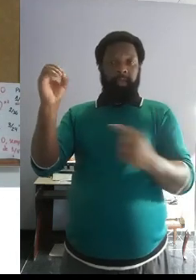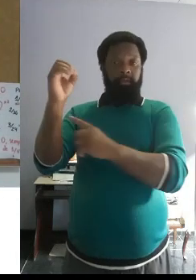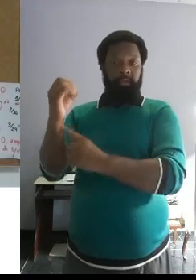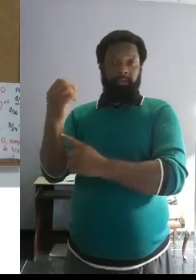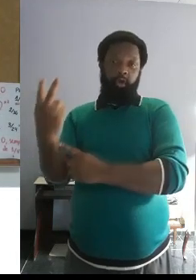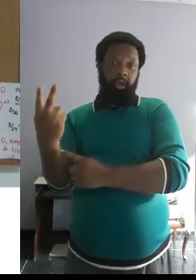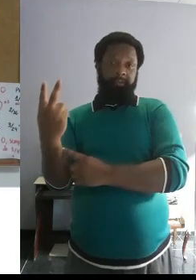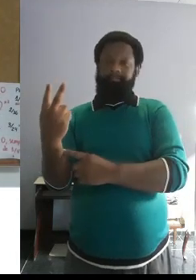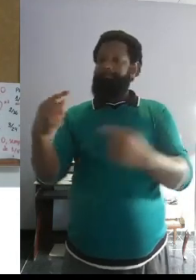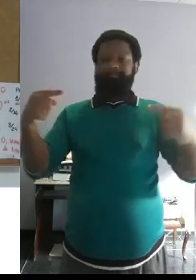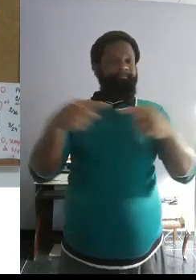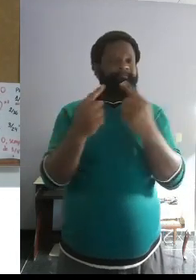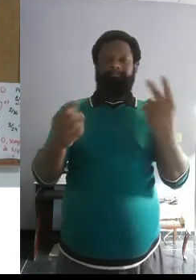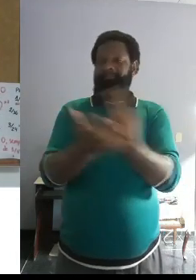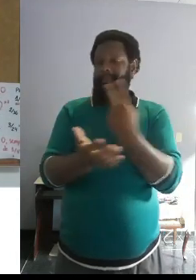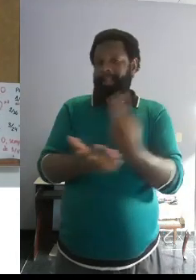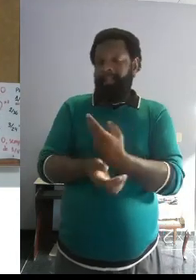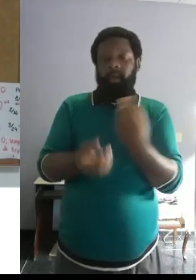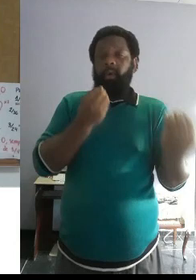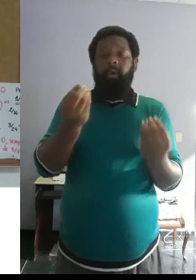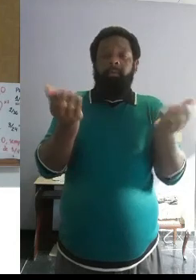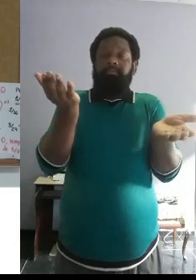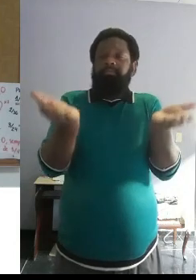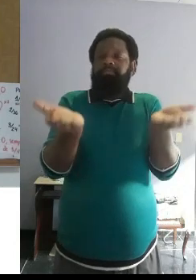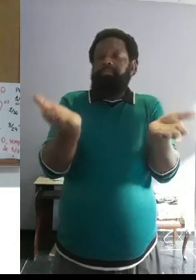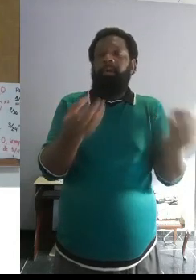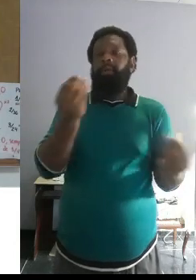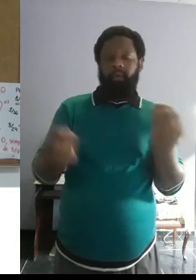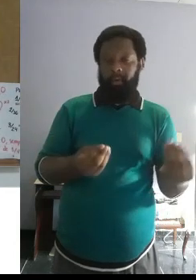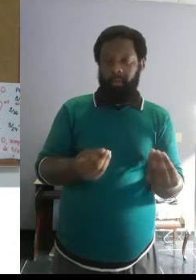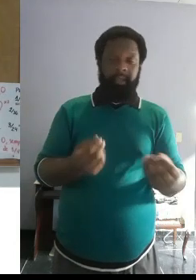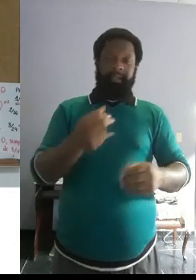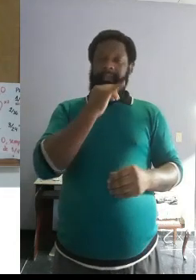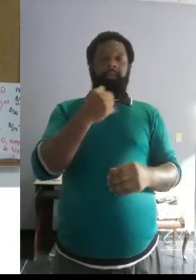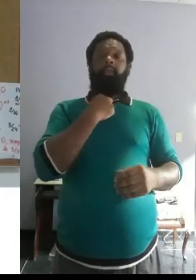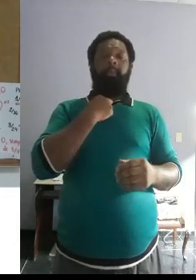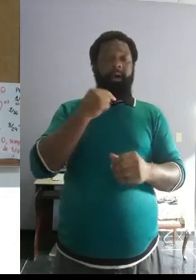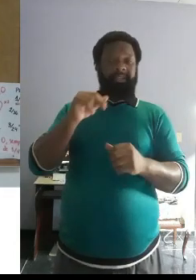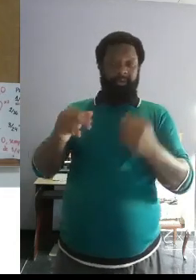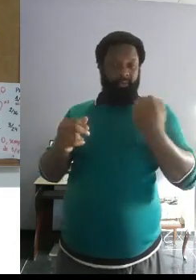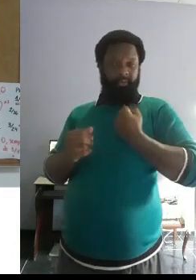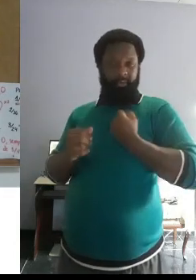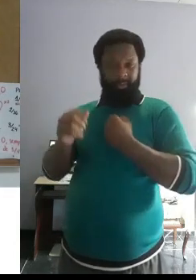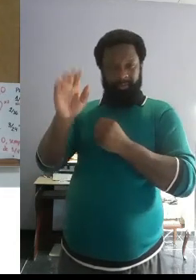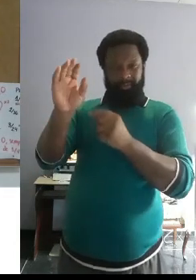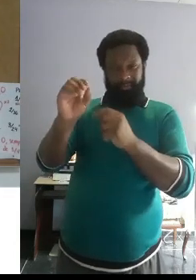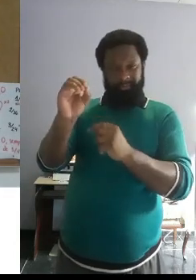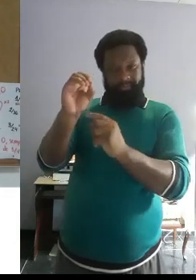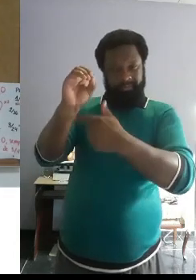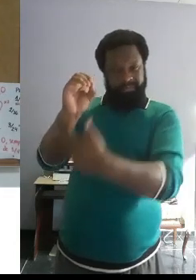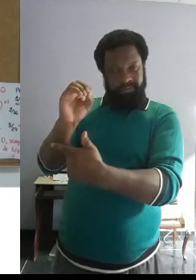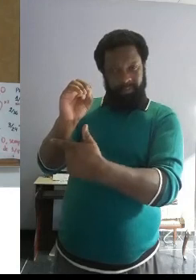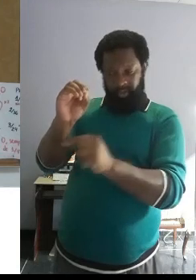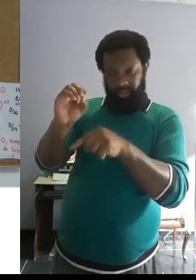átomos de oxigênio. Isso está errado. Como que a gente conserta isso? Nós nunca podemos mudar esse númerozinho aqui de baixo, porque